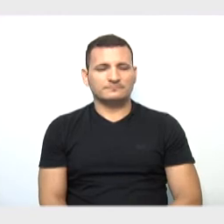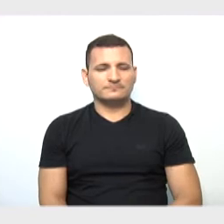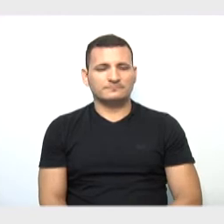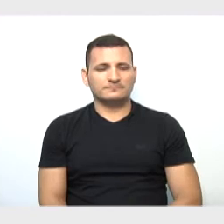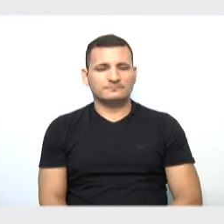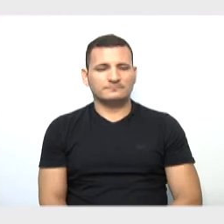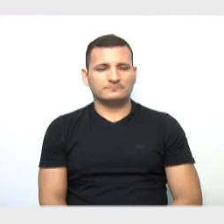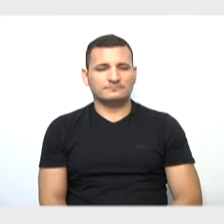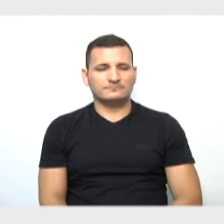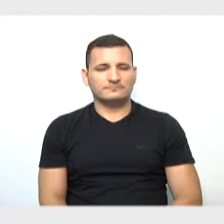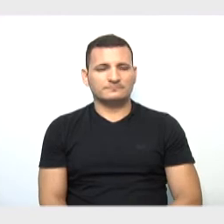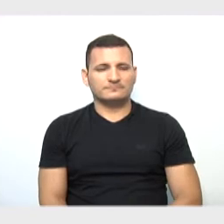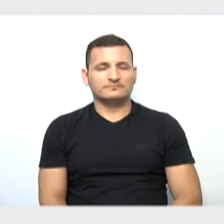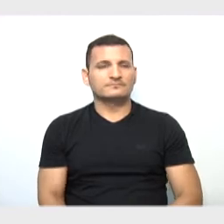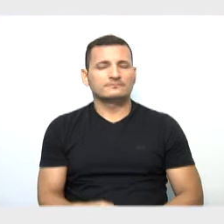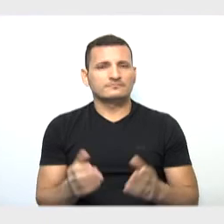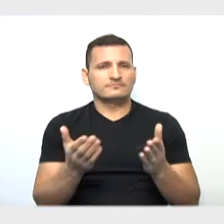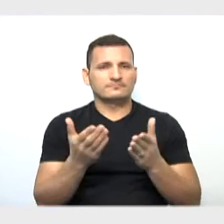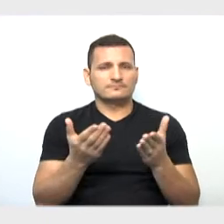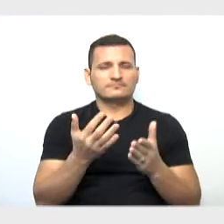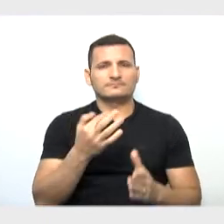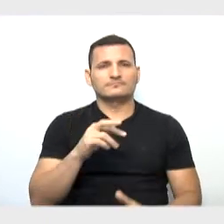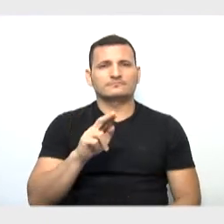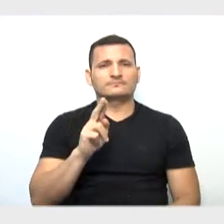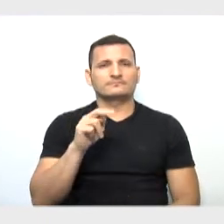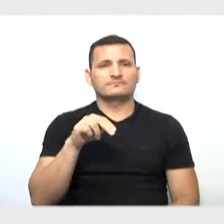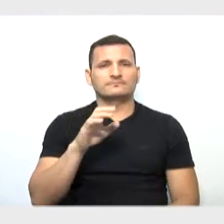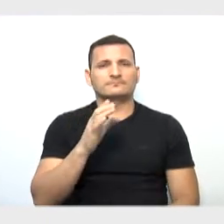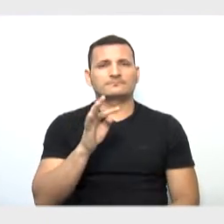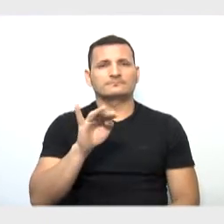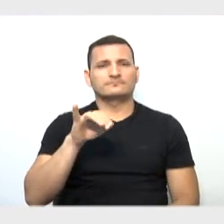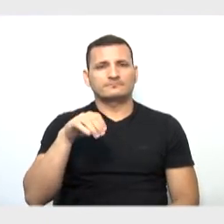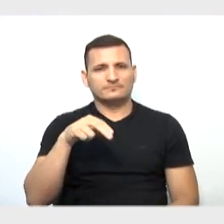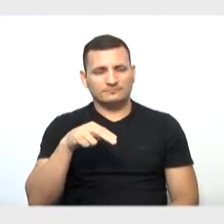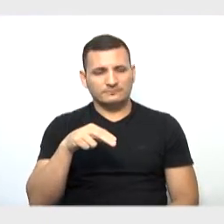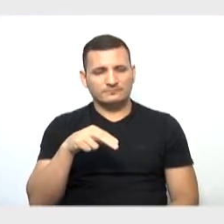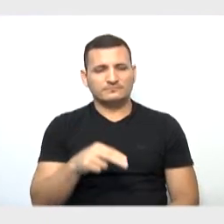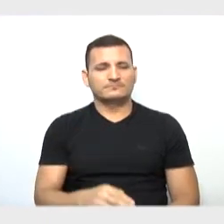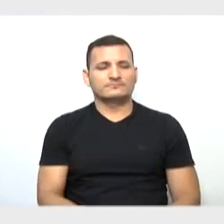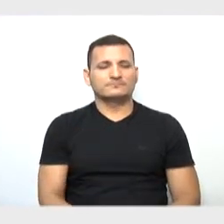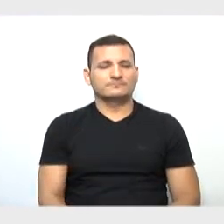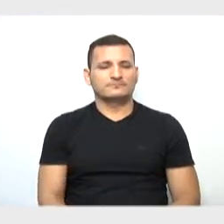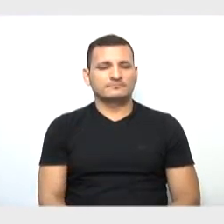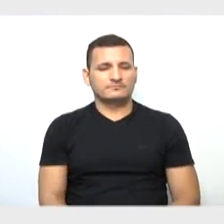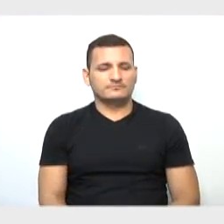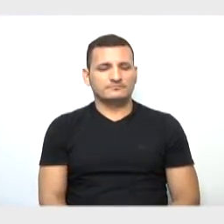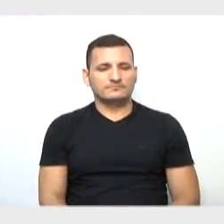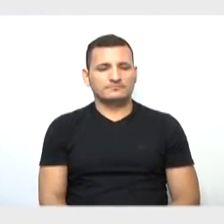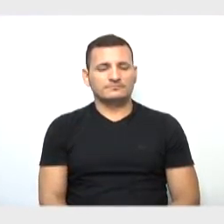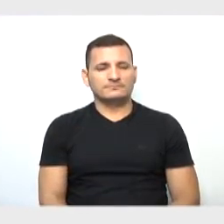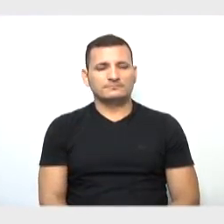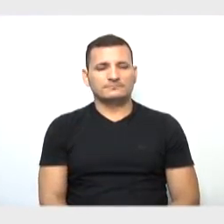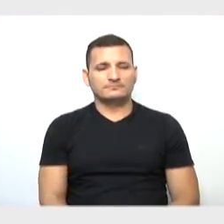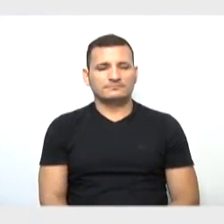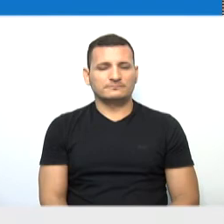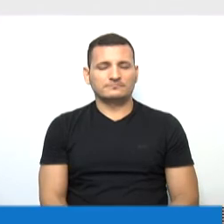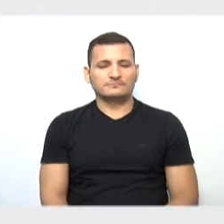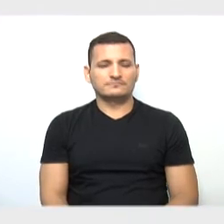lâmpada acesa. Agora eu tenho que colocar a função que apaga a lâmpada. Mesma coisa. Function,